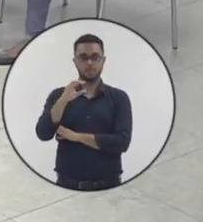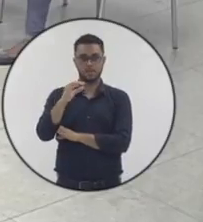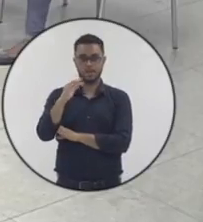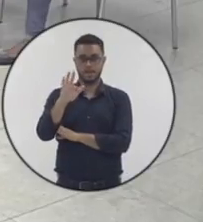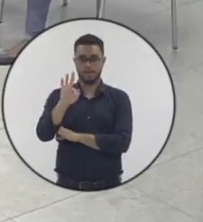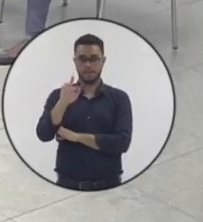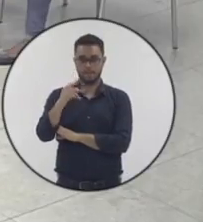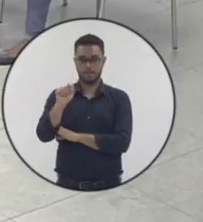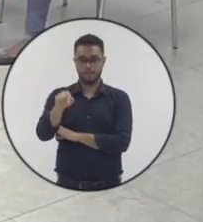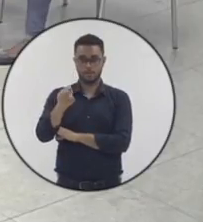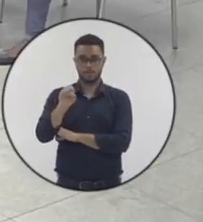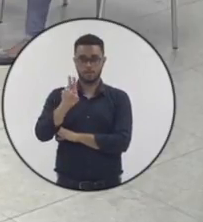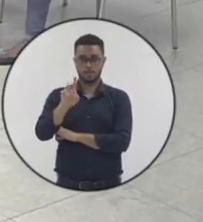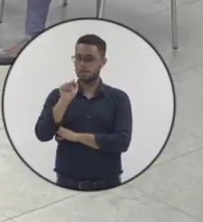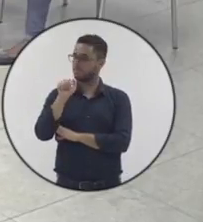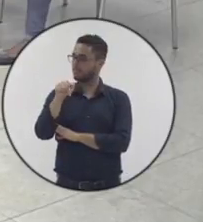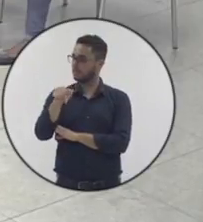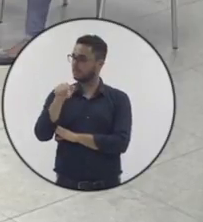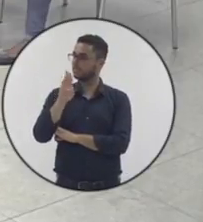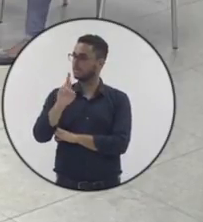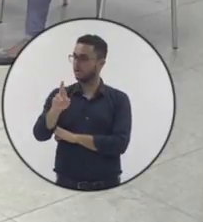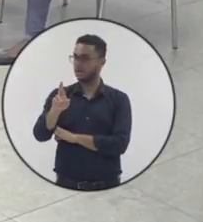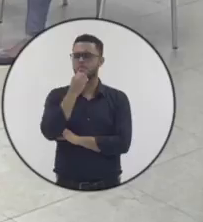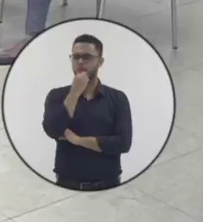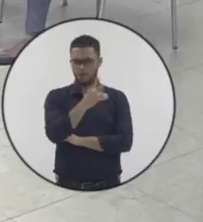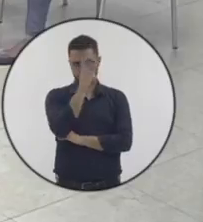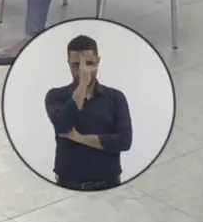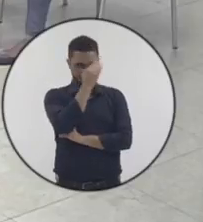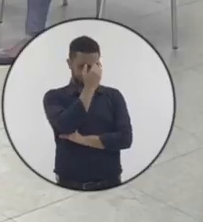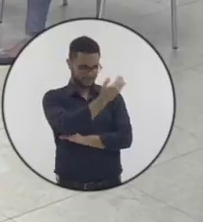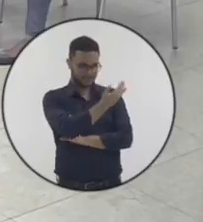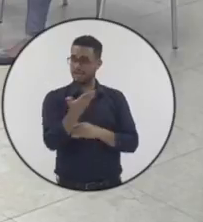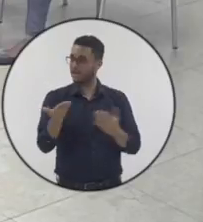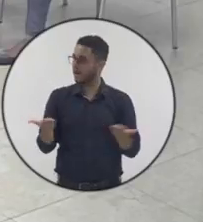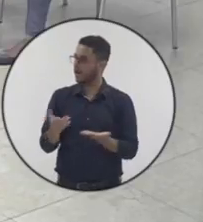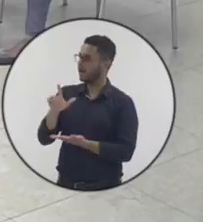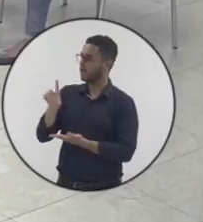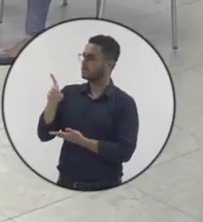.cfp.org.br. Boa lembrança, Leonardo. Obrigado. Ludmila Santiago,